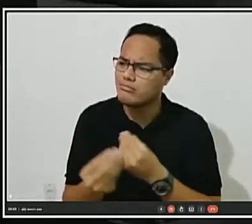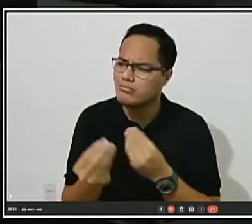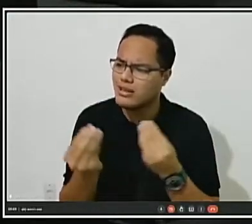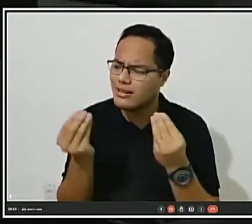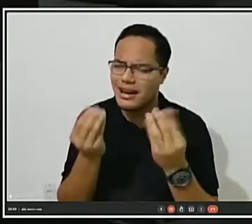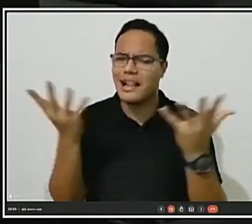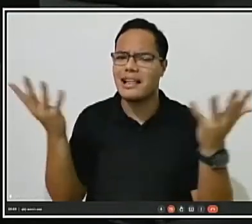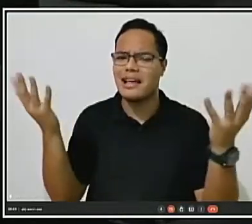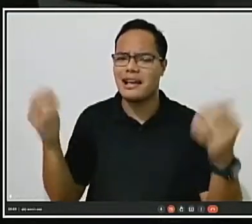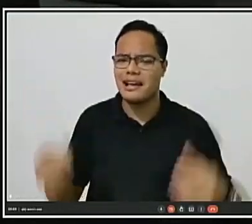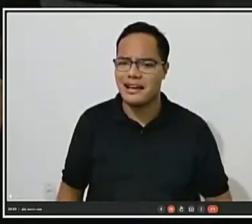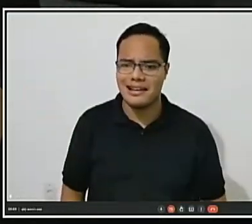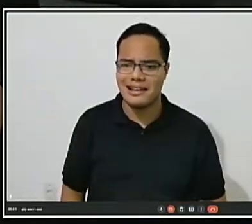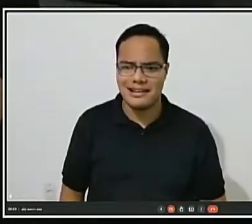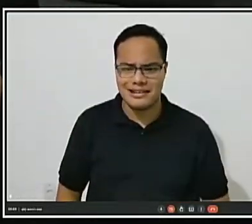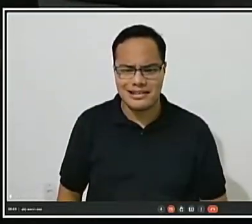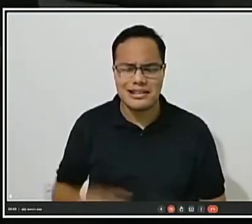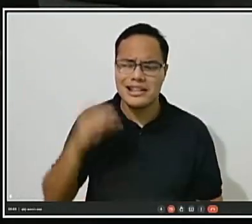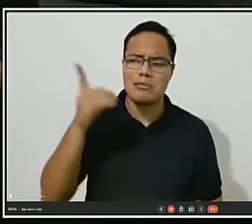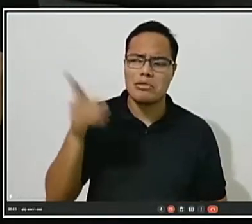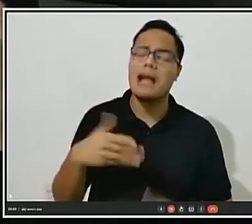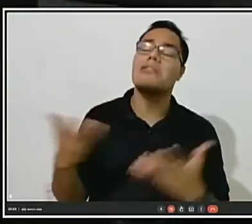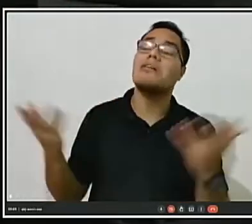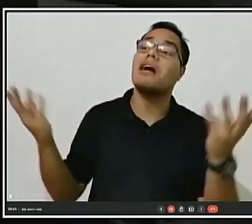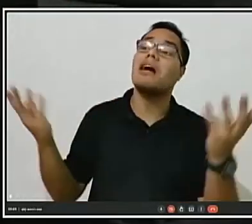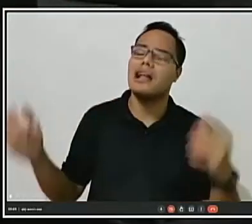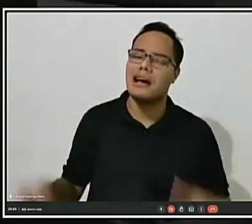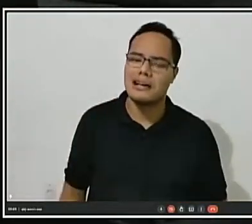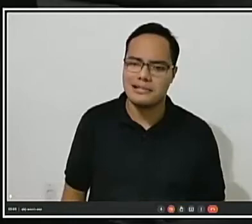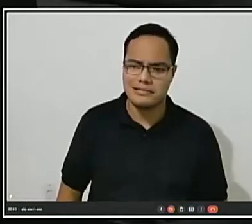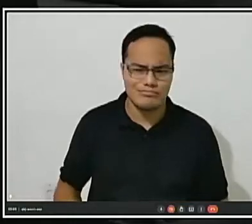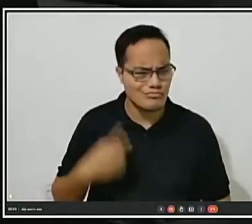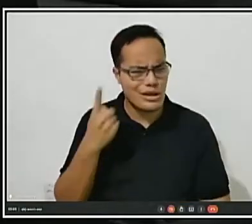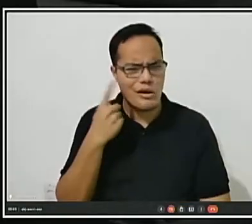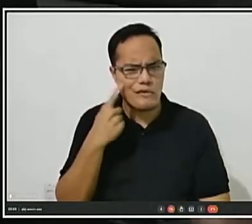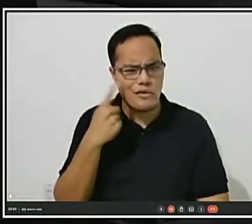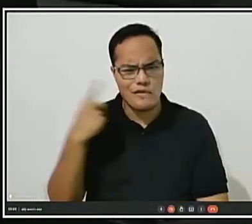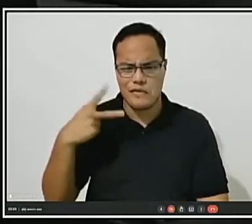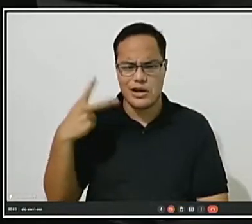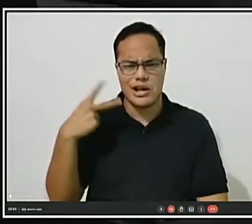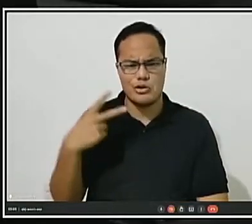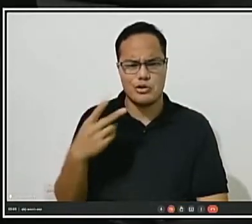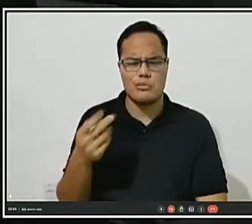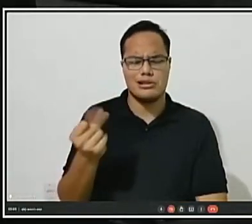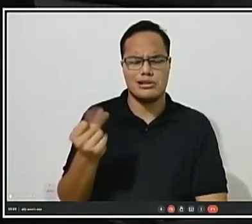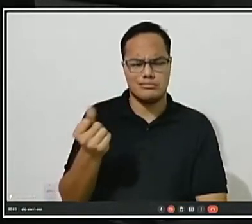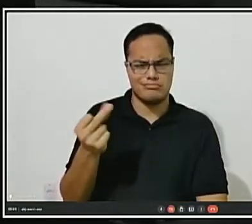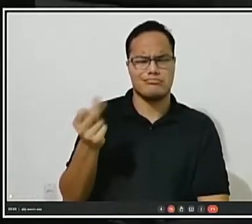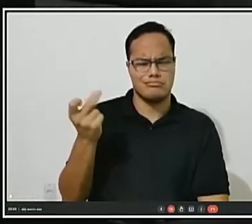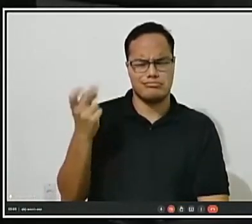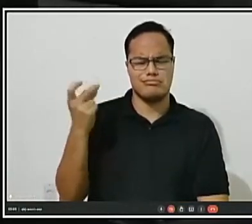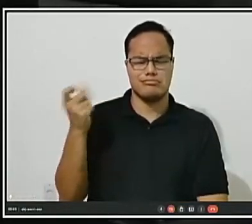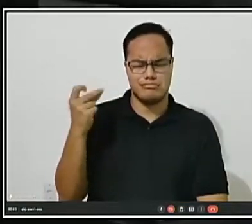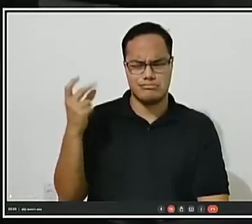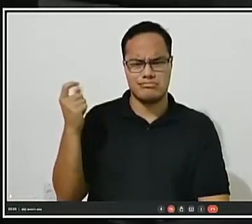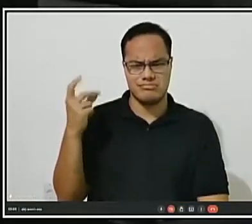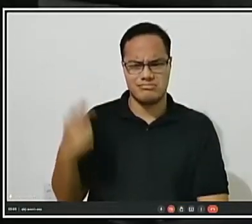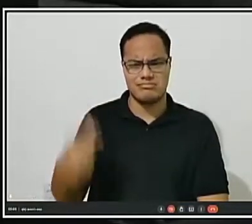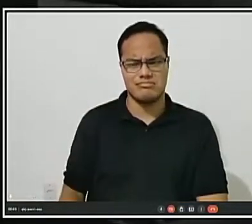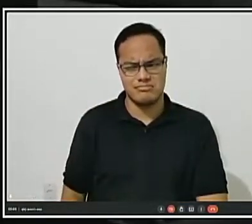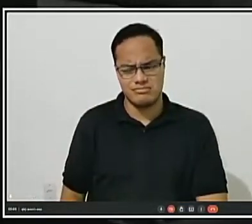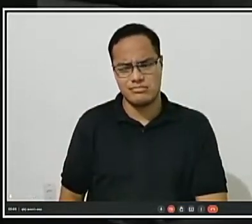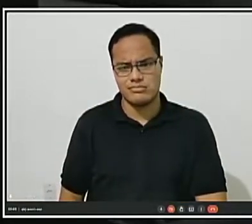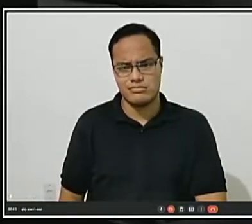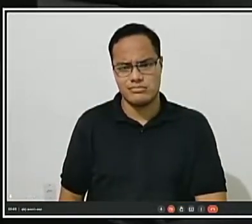vou puxar ali, eu vou ver tudo isso que você passou, vereadora, mas acho que são coisas de muitos anos atrás aí, coisas que foram feitas e eu acho que